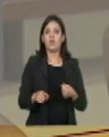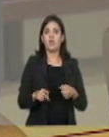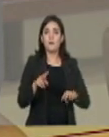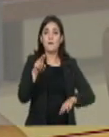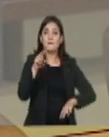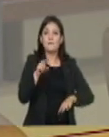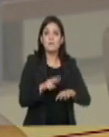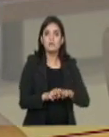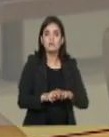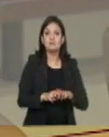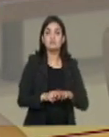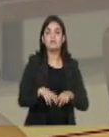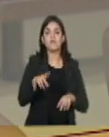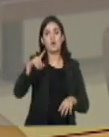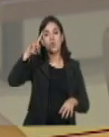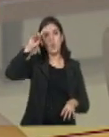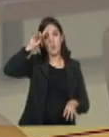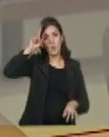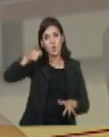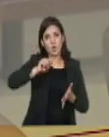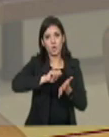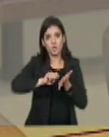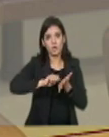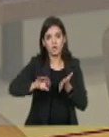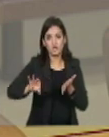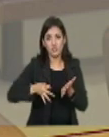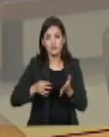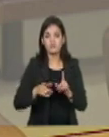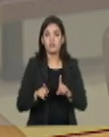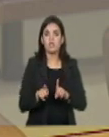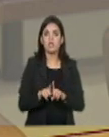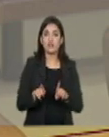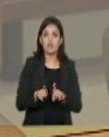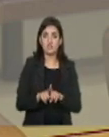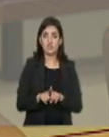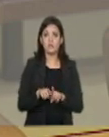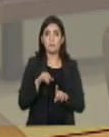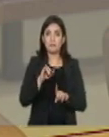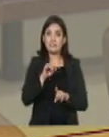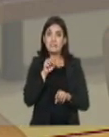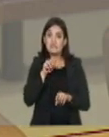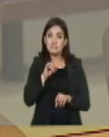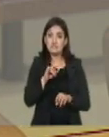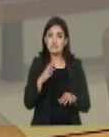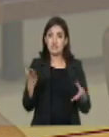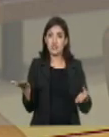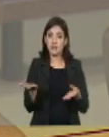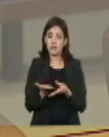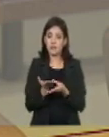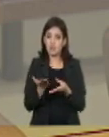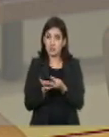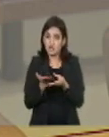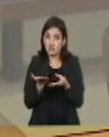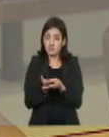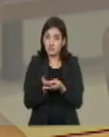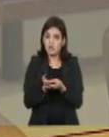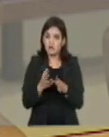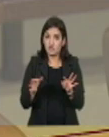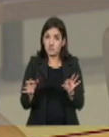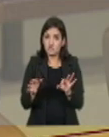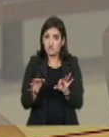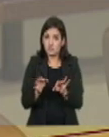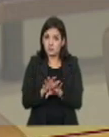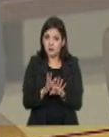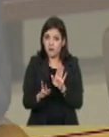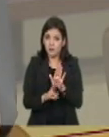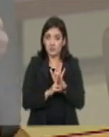ordem da autoridade competente e também nos casos de sentença transitada julgada. Nós dividimos o artigo, fatiamos o artigo,